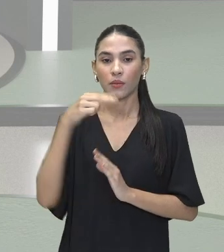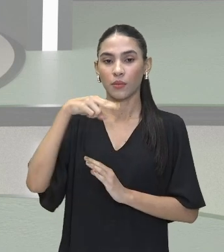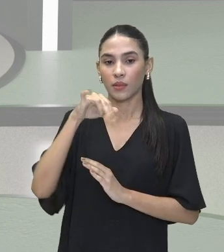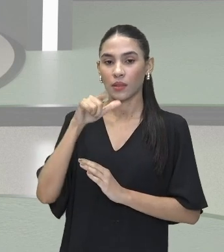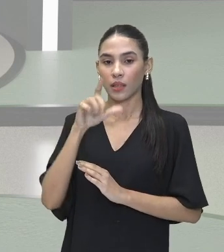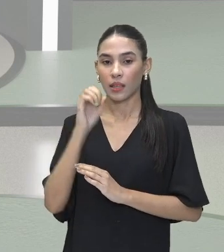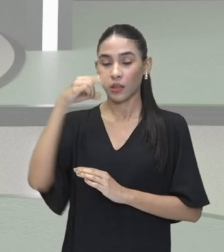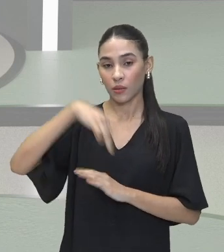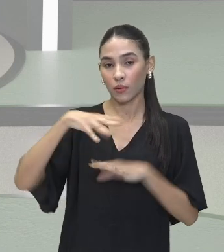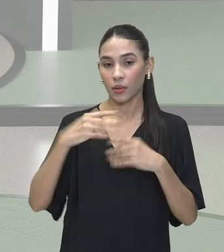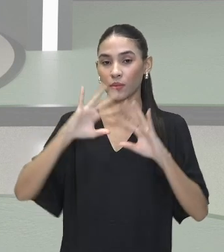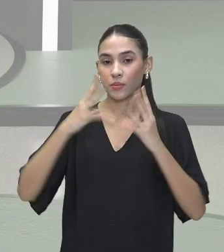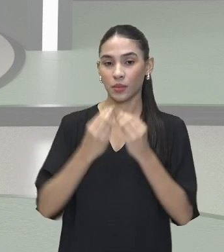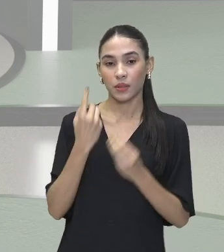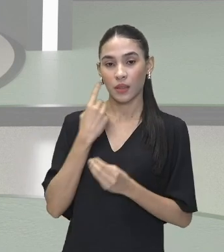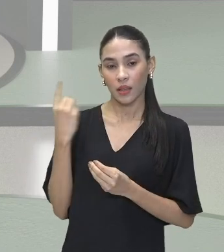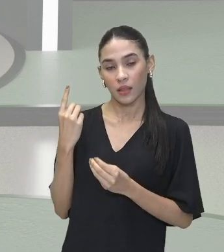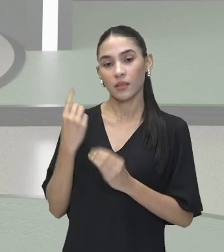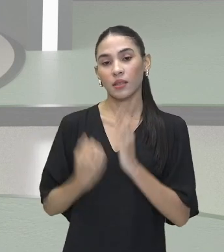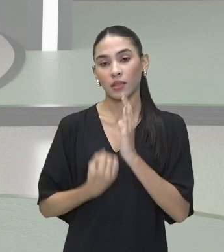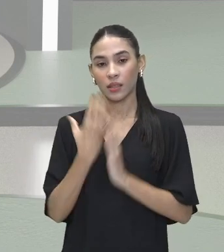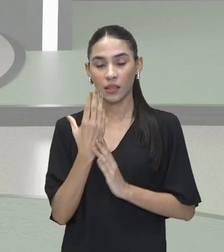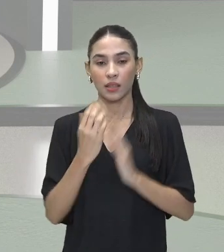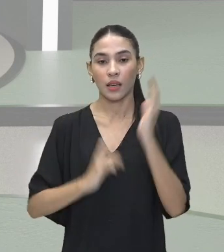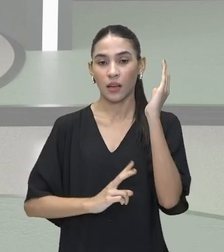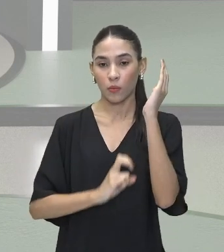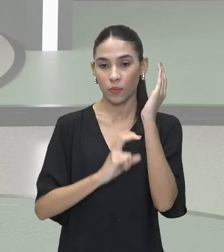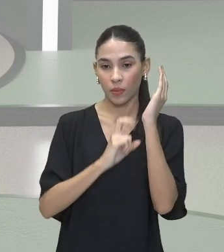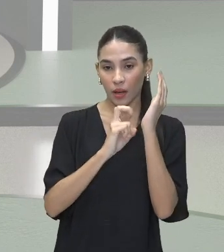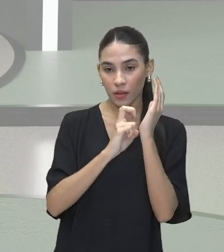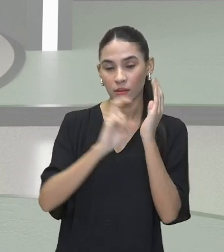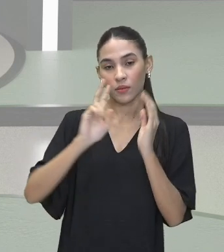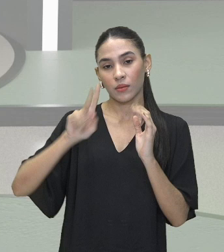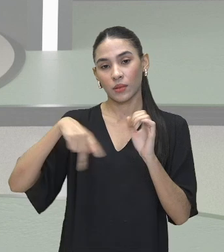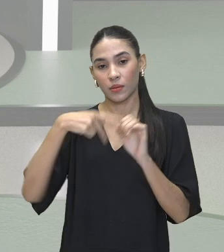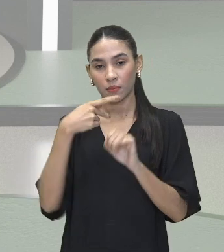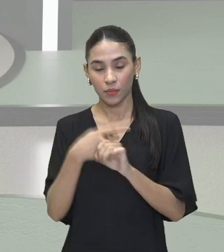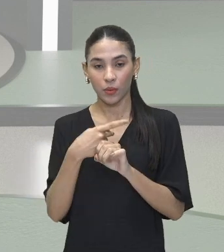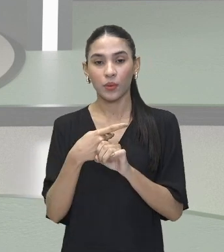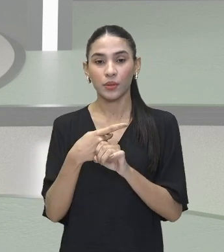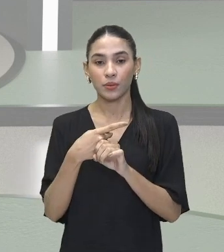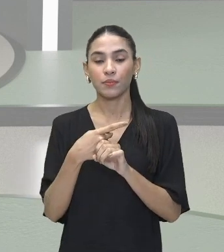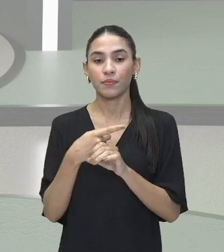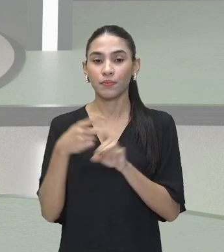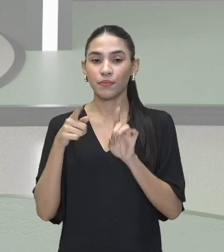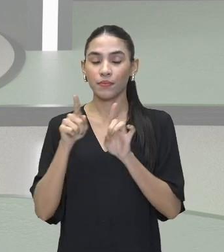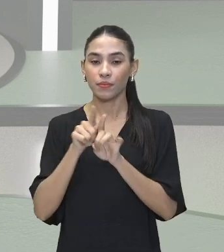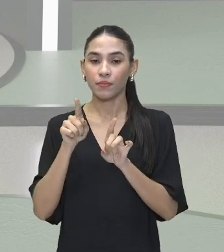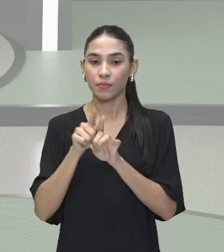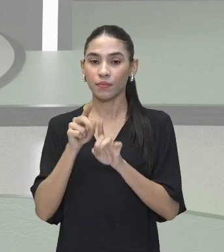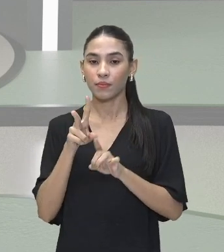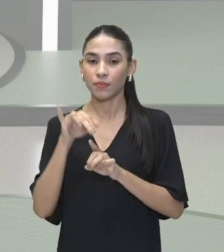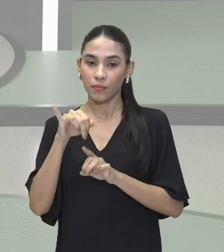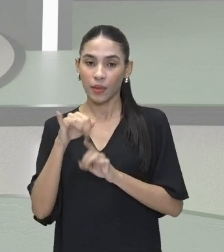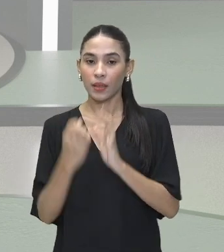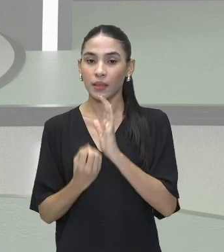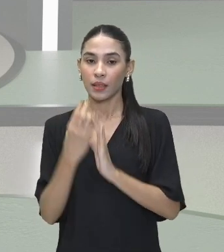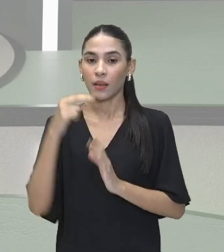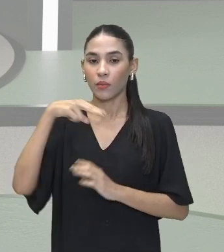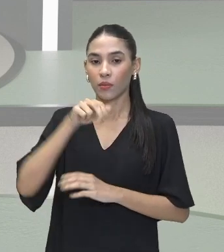desse composto se produz um ácido e desse composto, que é o ácido adípico, vai se produzir o